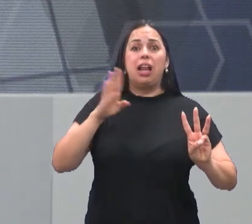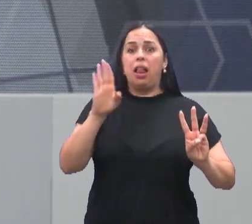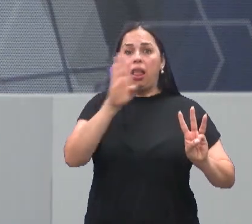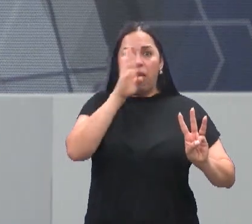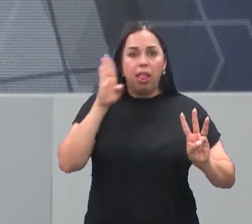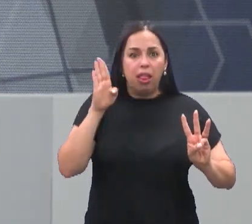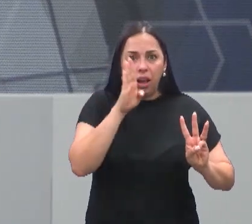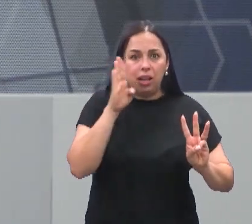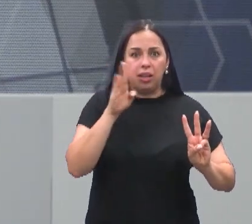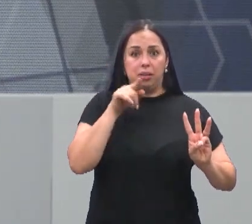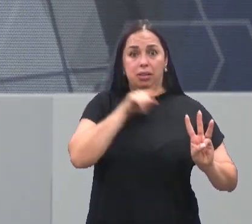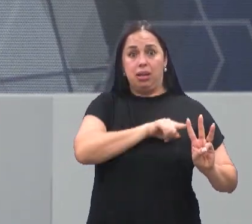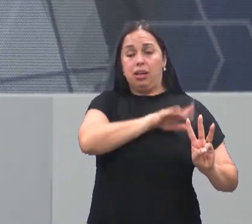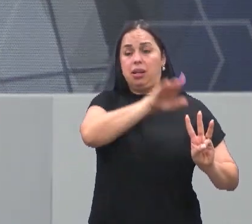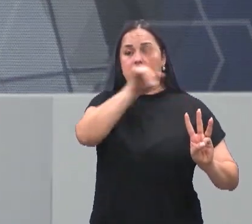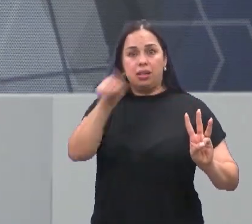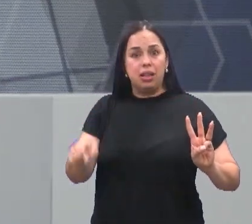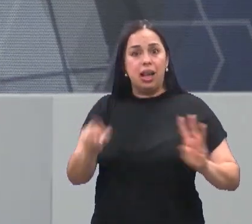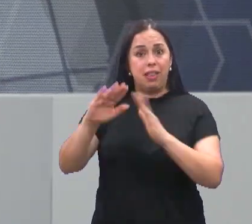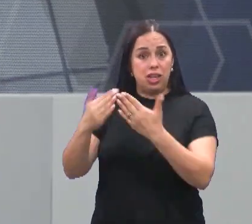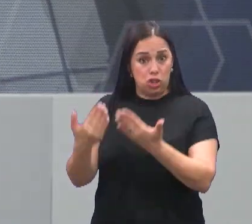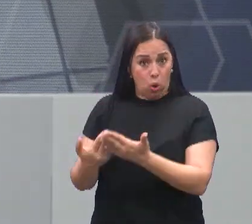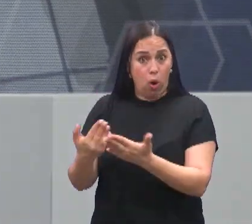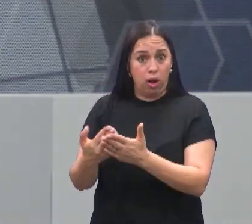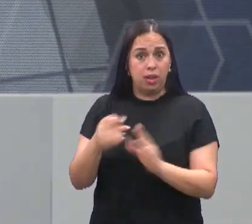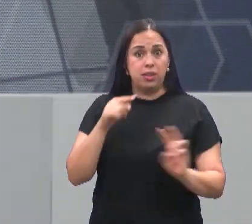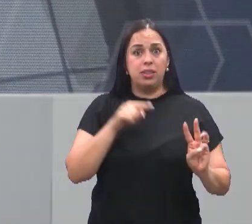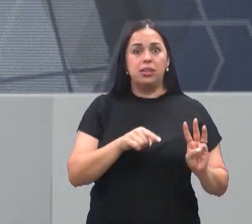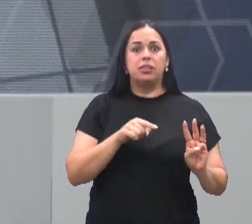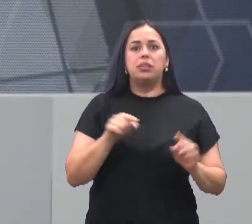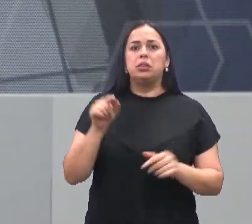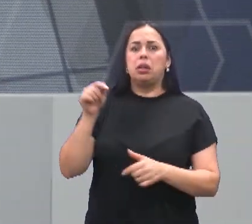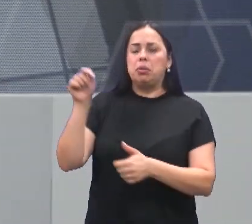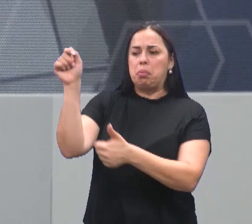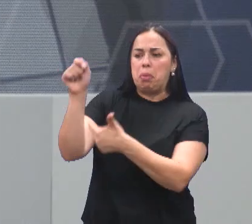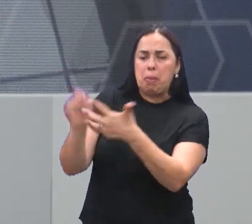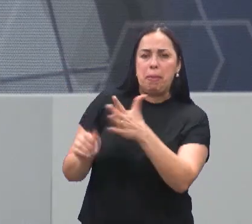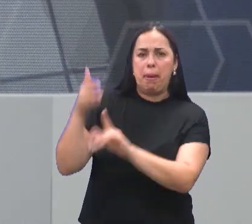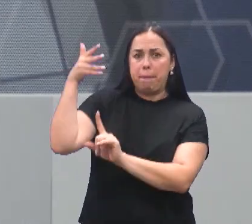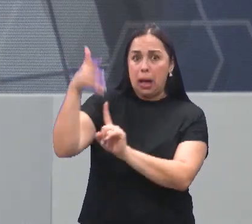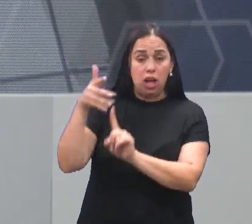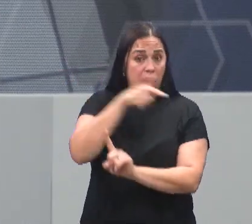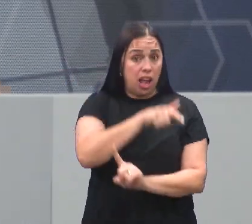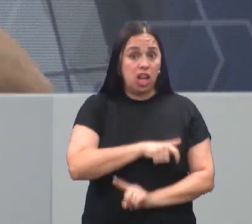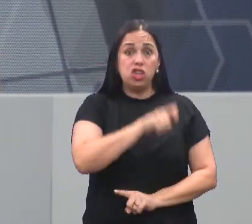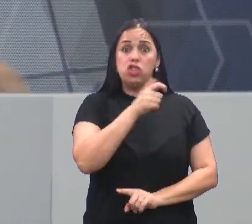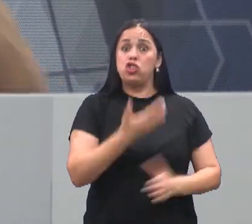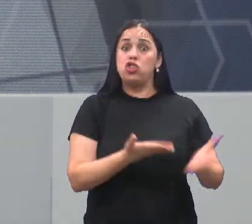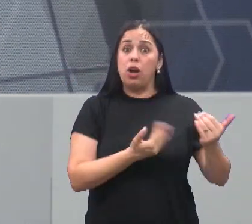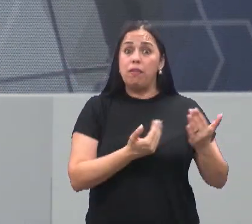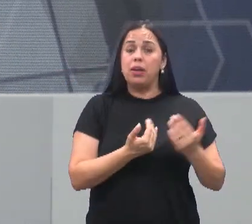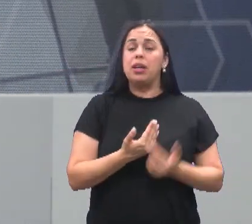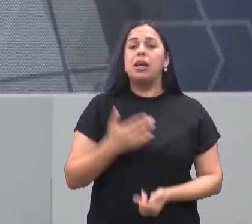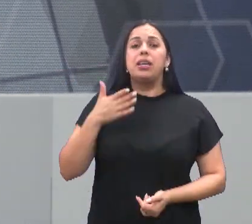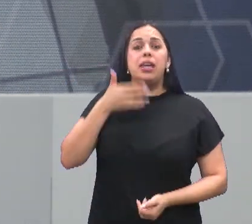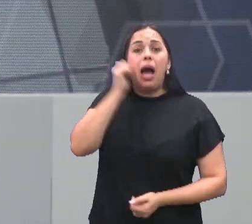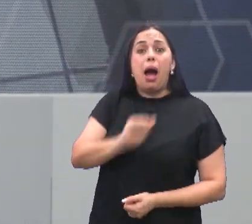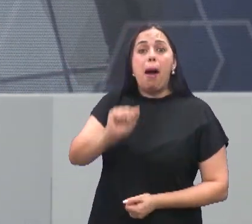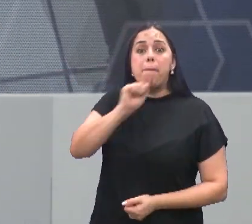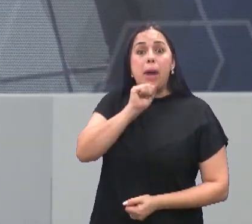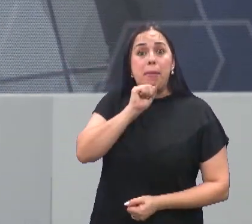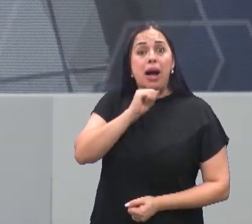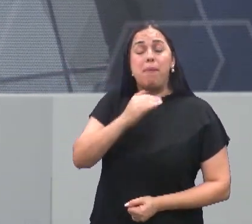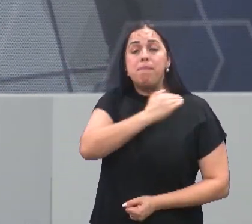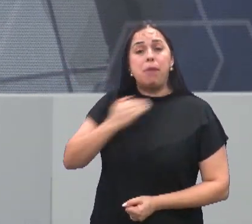que lá na escola, Eumano Ferreira Veloso, fez várias palestras, uma jovem que perdeu a mãe com 33